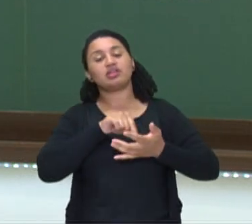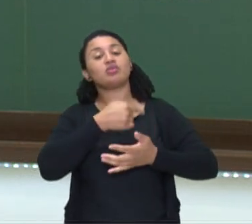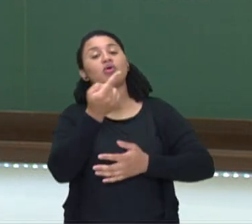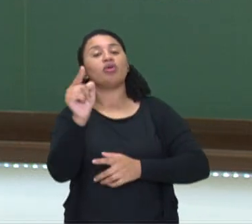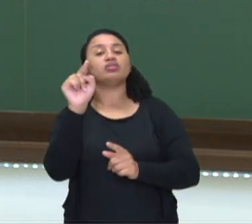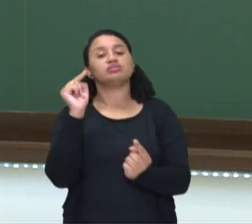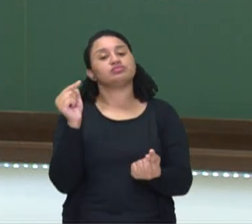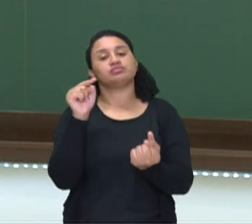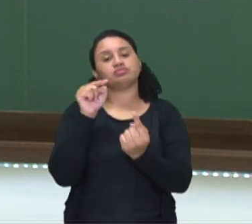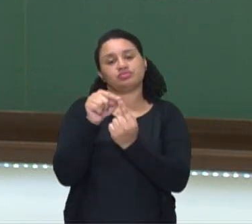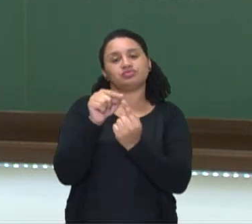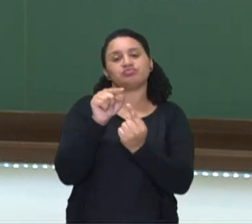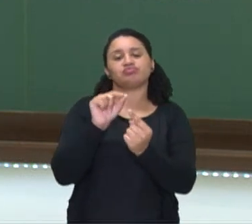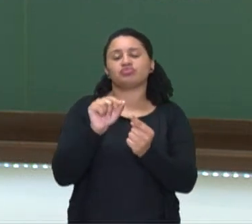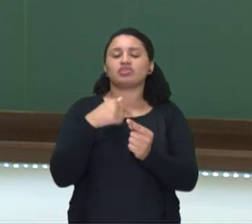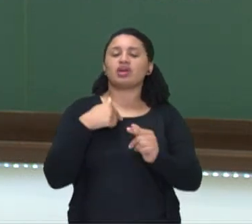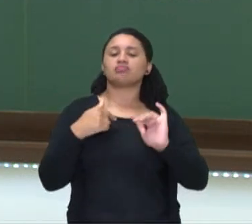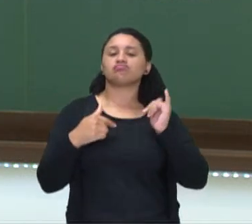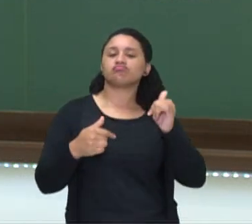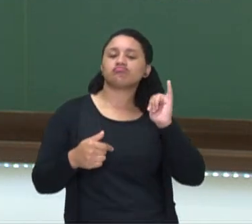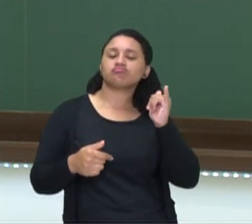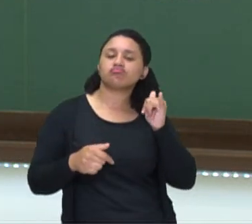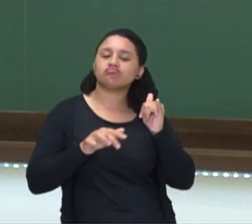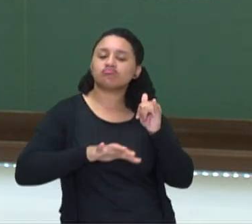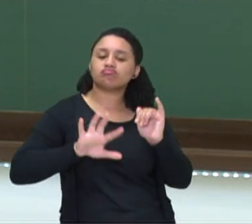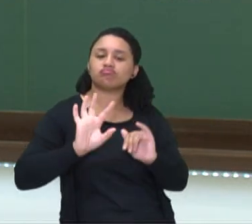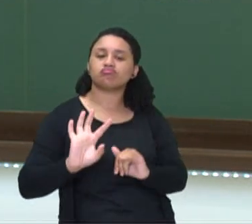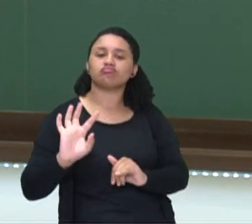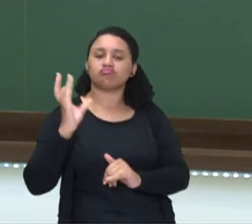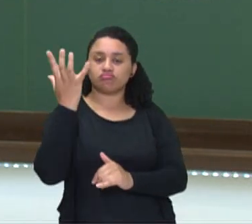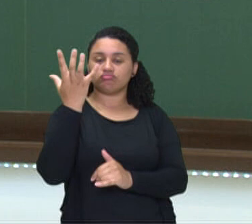finalidade de narrar acontecimentos